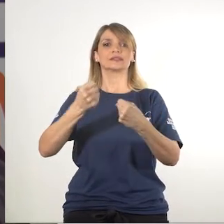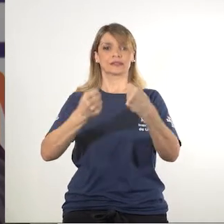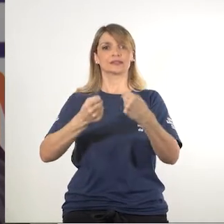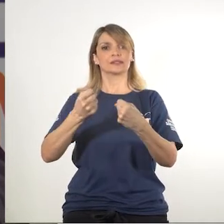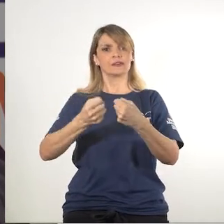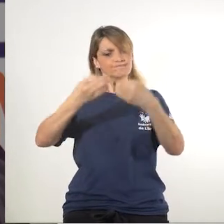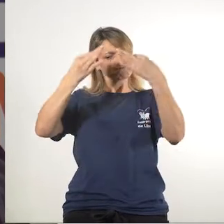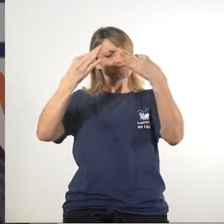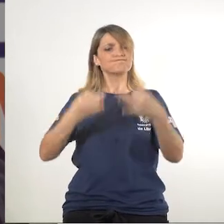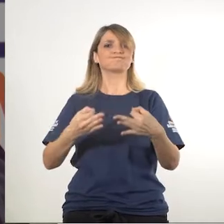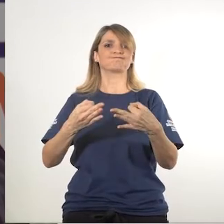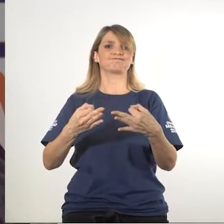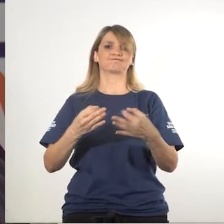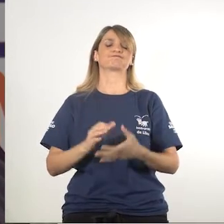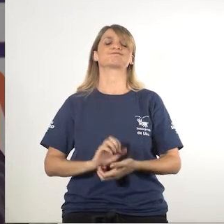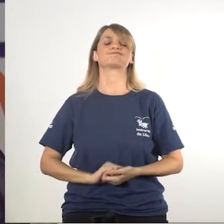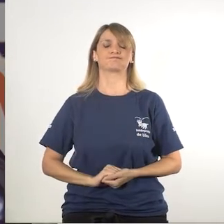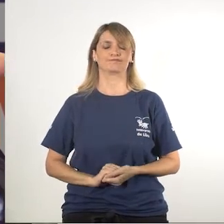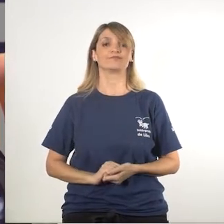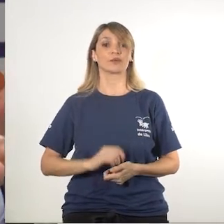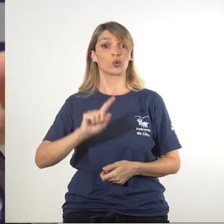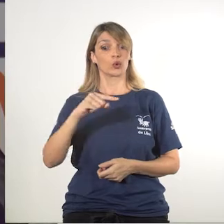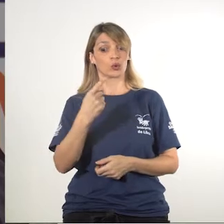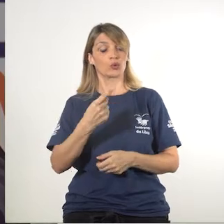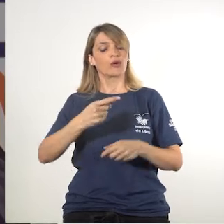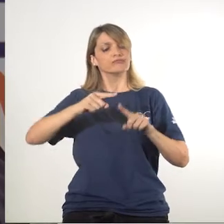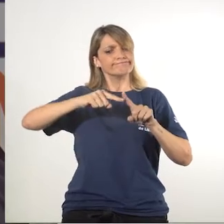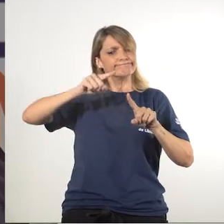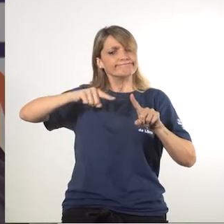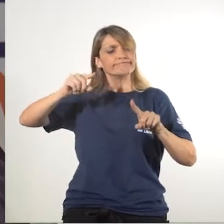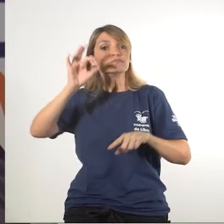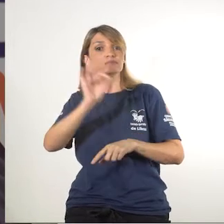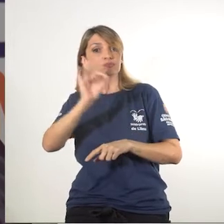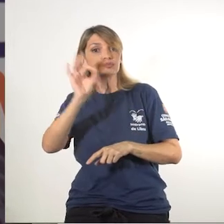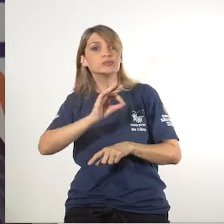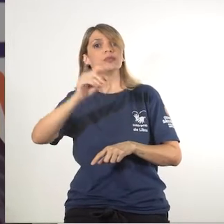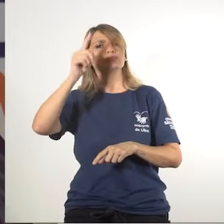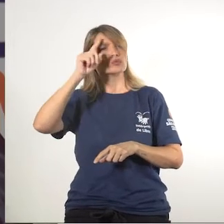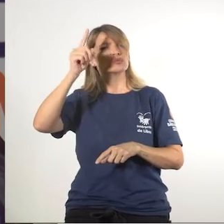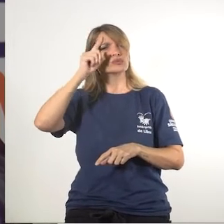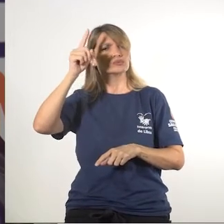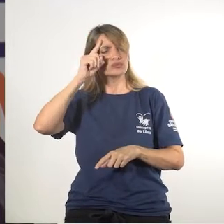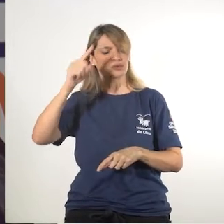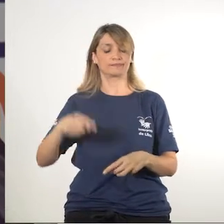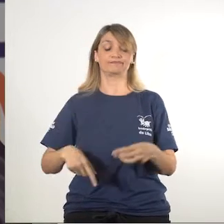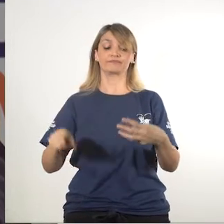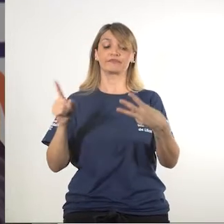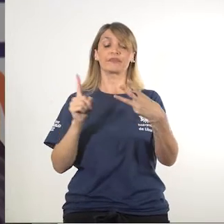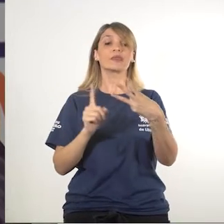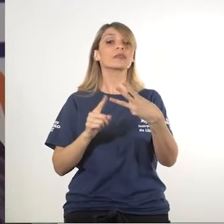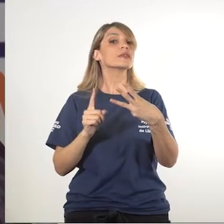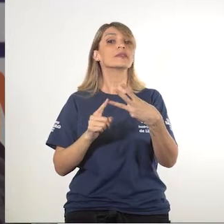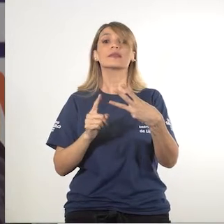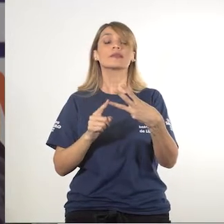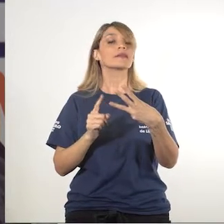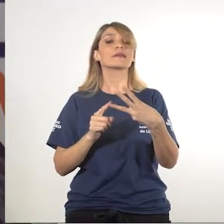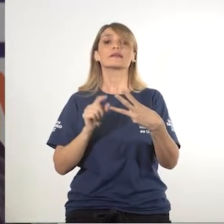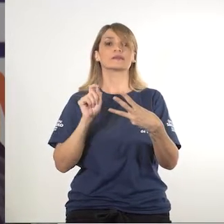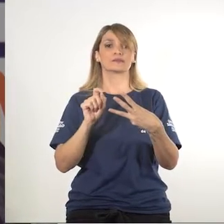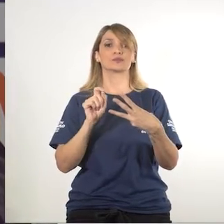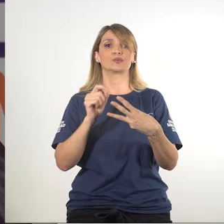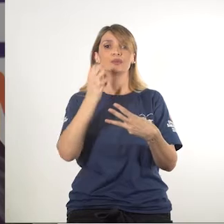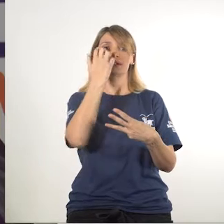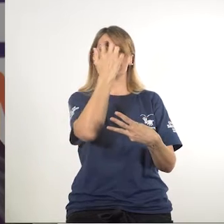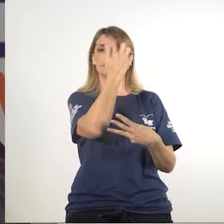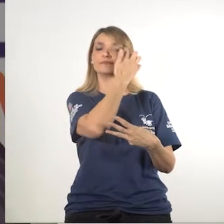muito objetiva também na cidade. E nós medimos isso dia após dia. O terceiro indicador que compõe o nosso